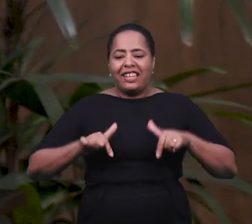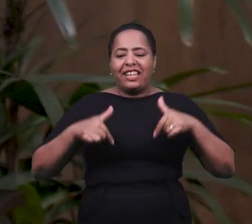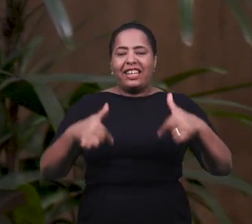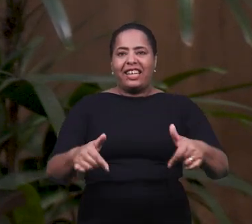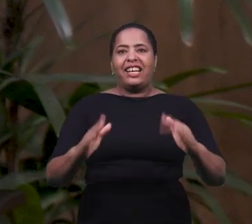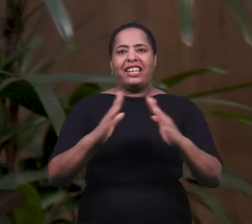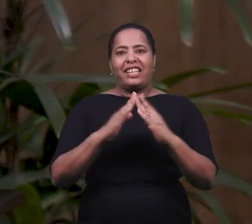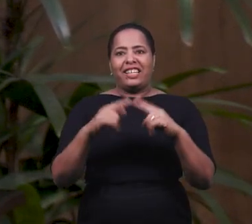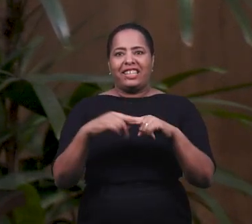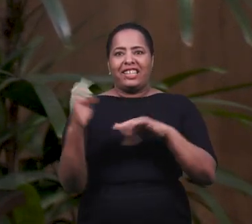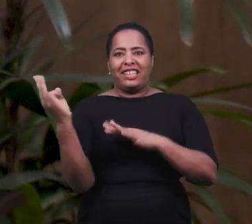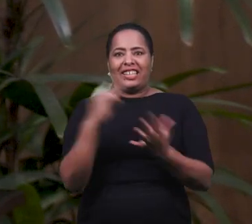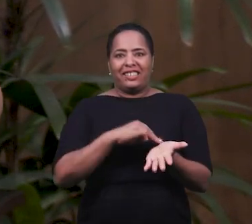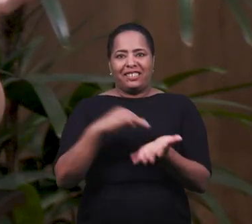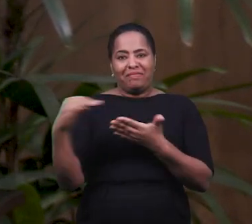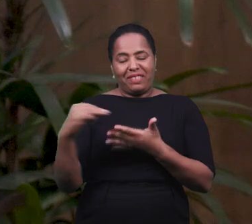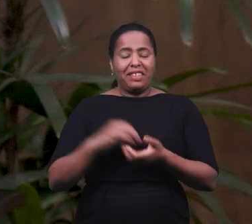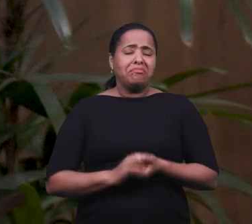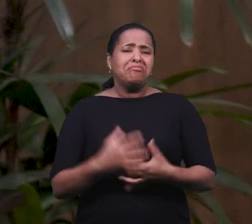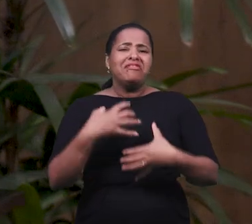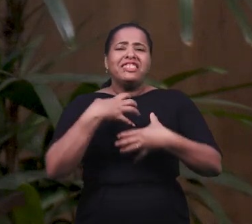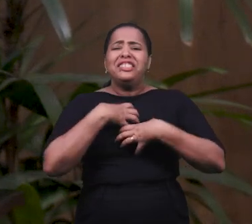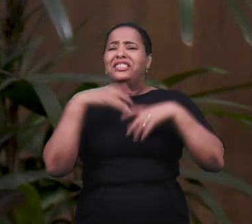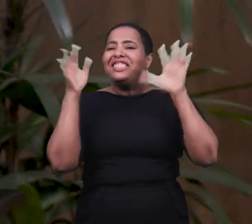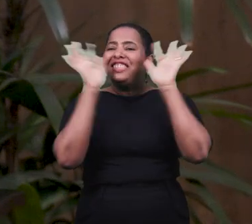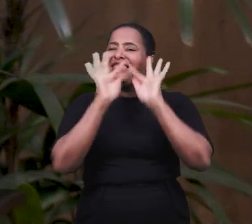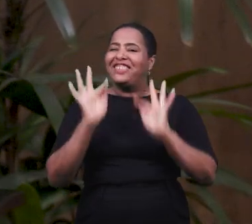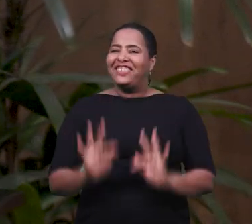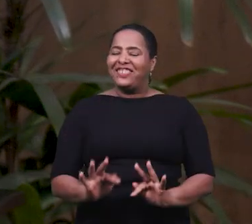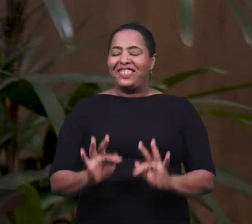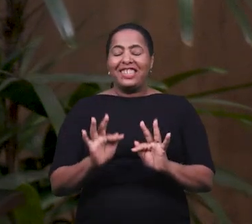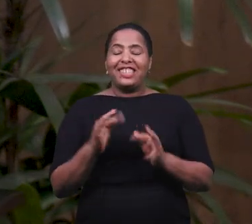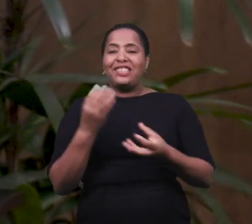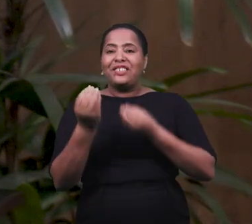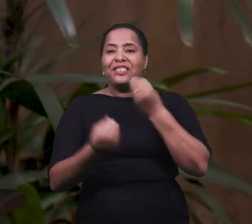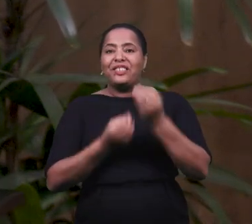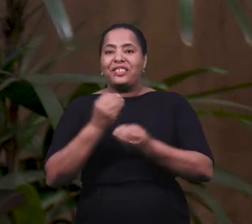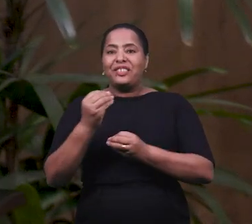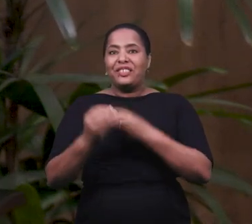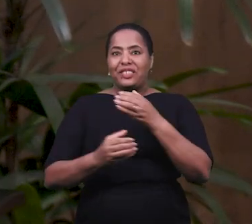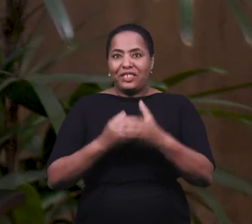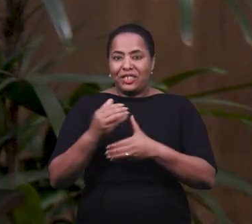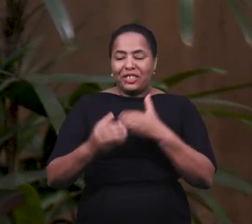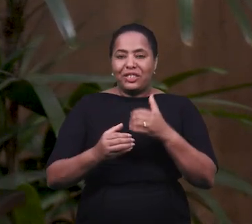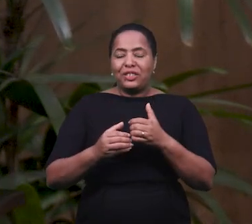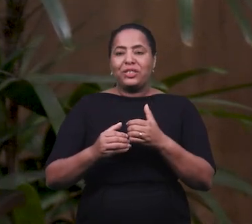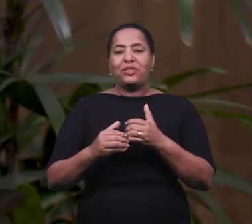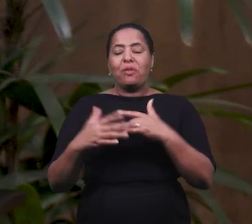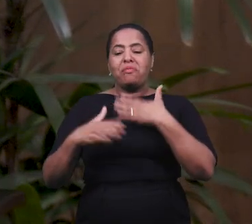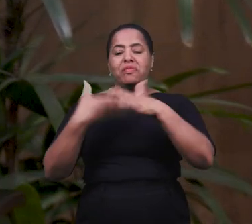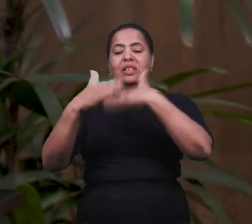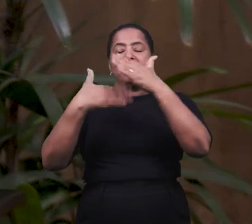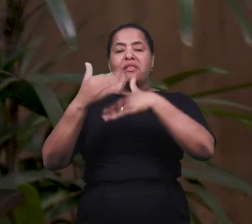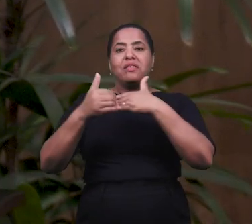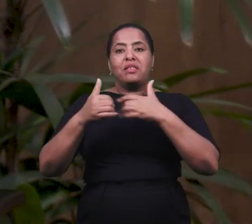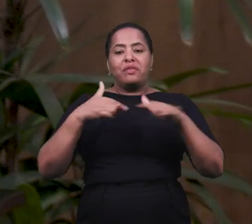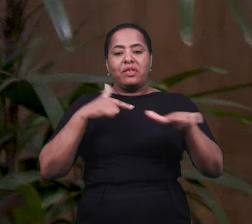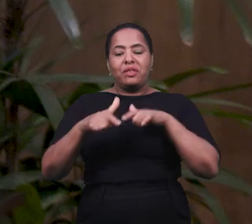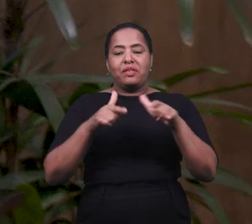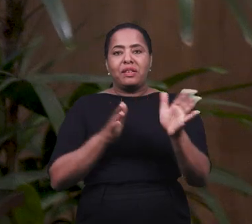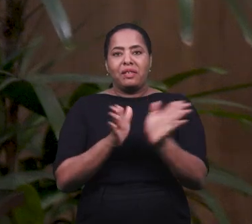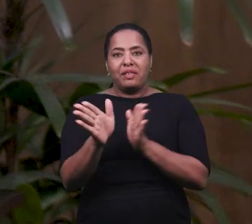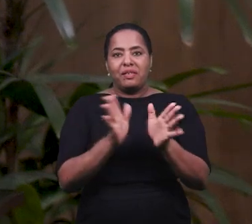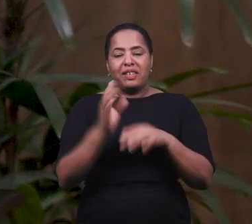Igreja Cristã Maranata. Estamos muito felizes em ver o crescimento contínuo do trabalho de acessibilidade em